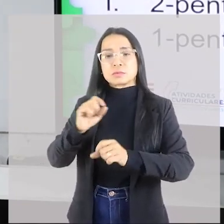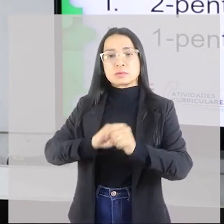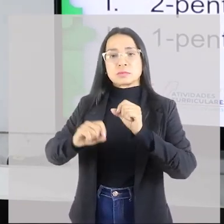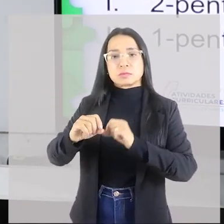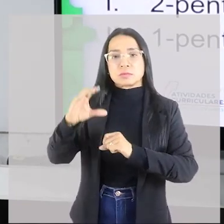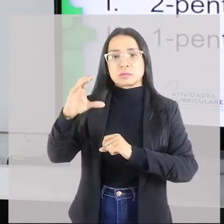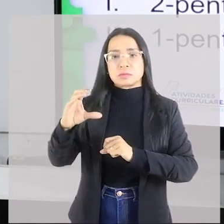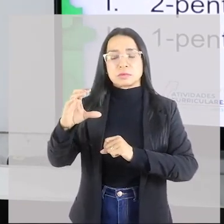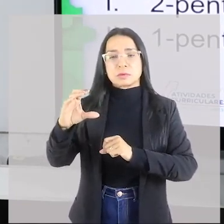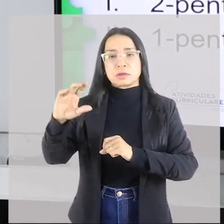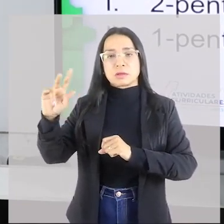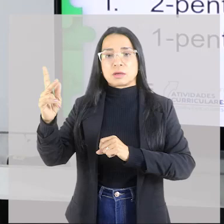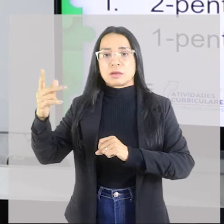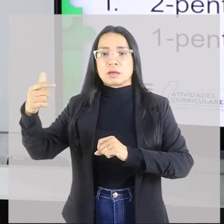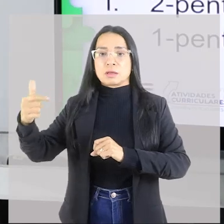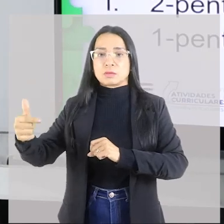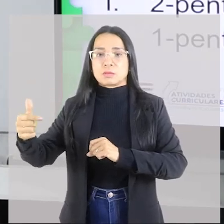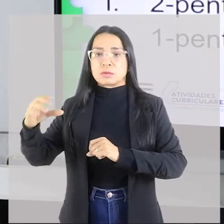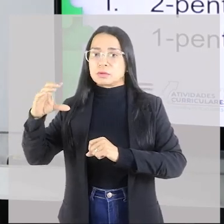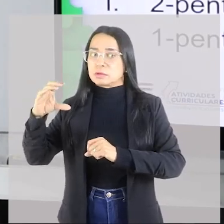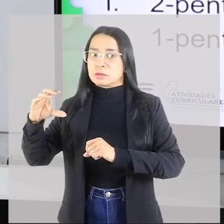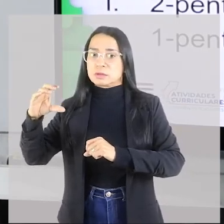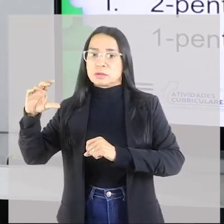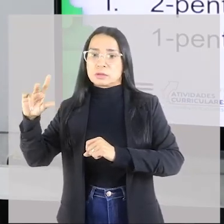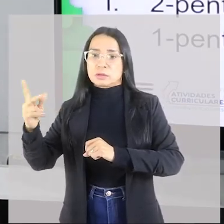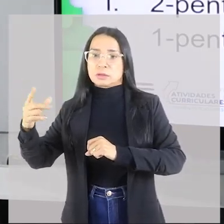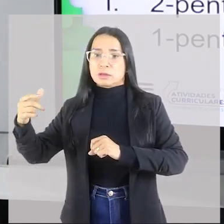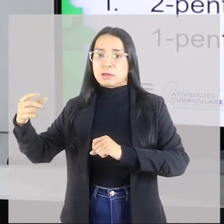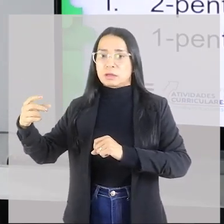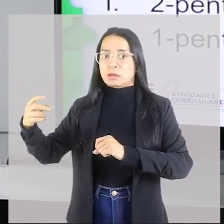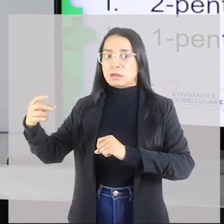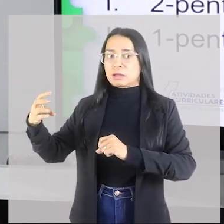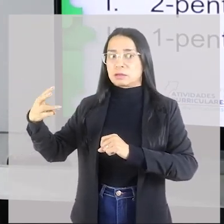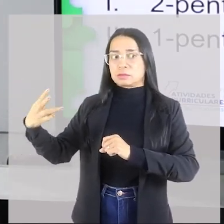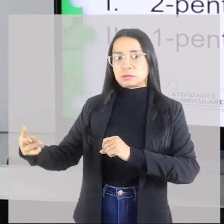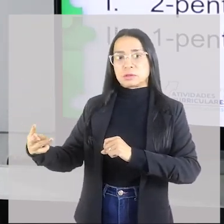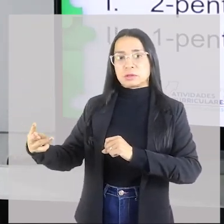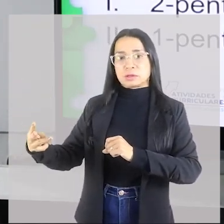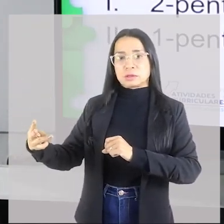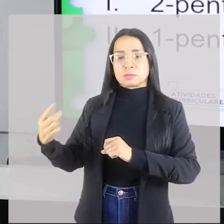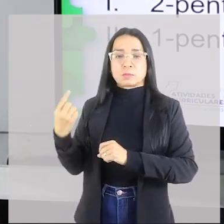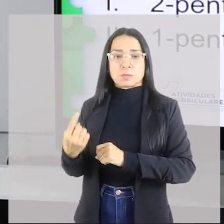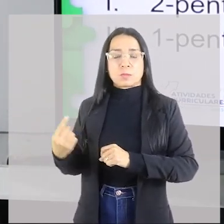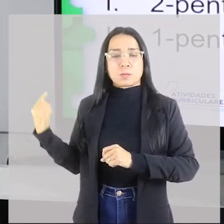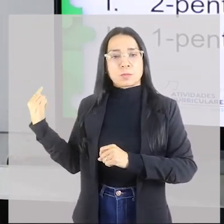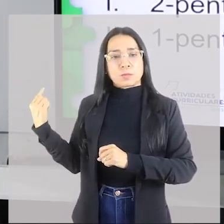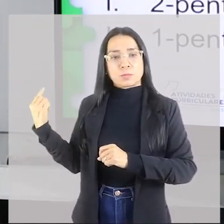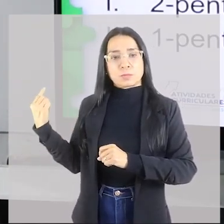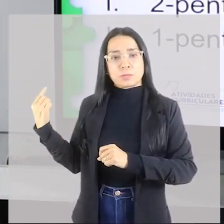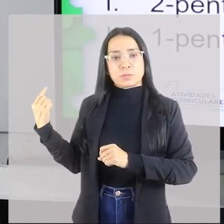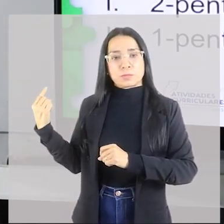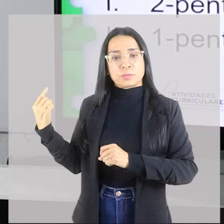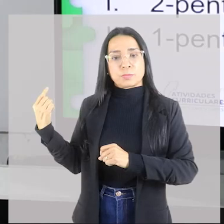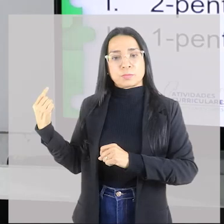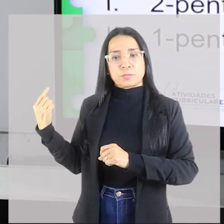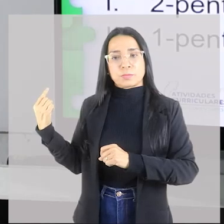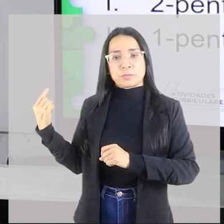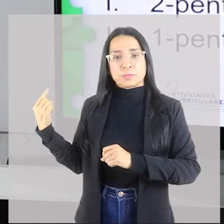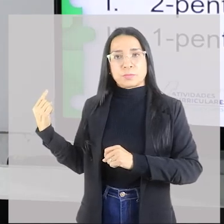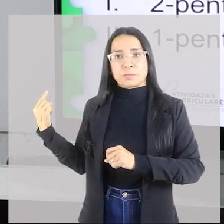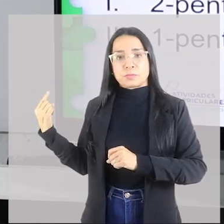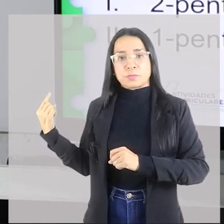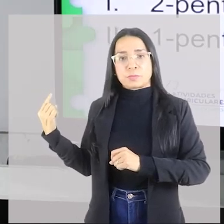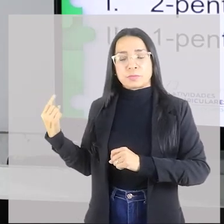desse jeito, a minha estrutura está toda pronta. Boa! O pente 2-eno ou